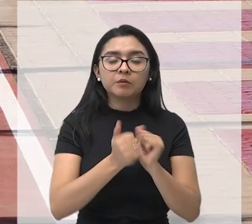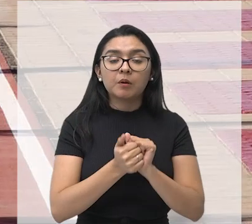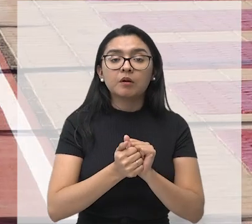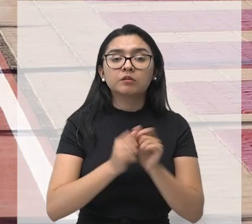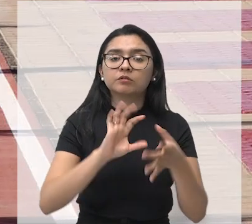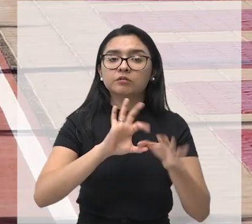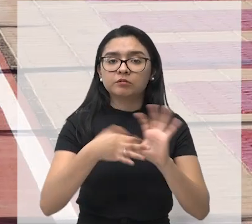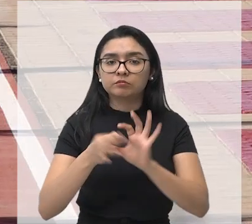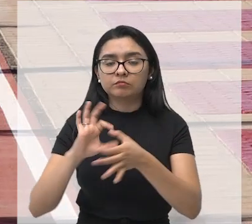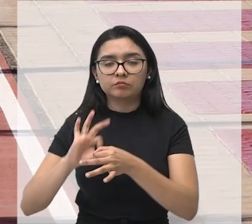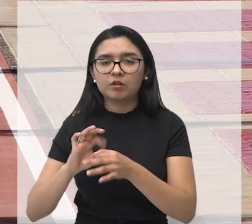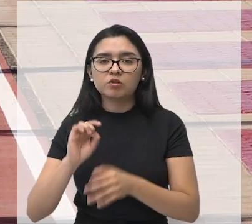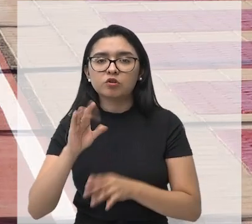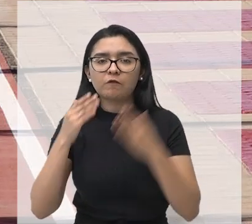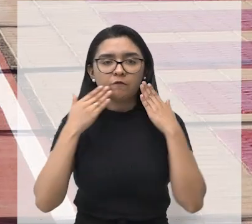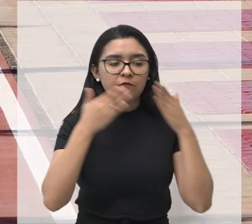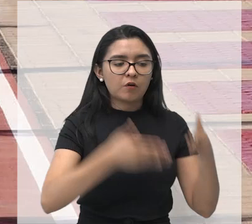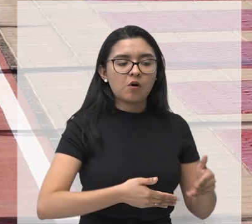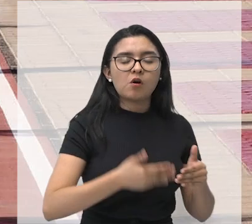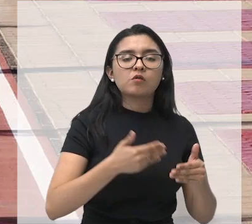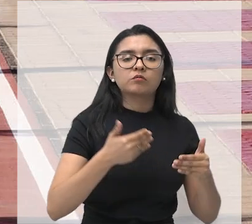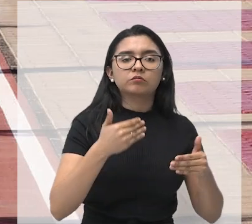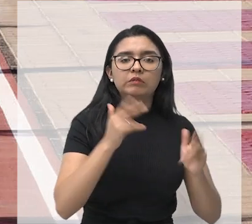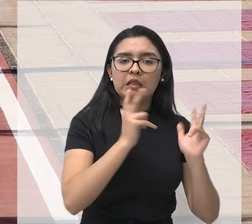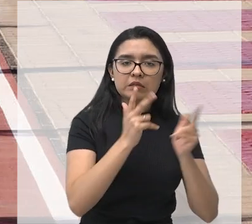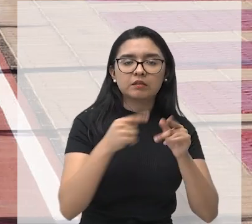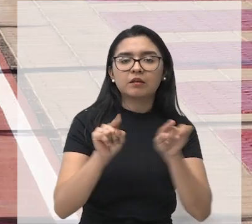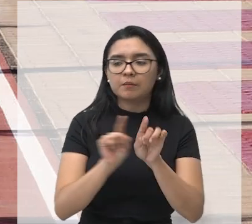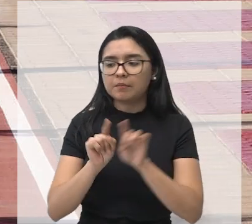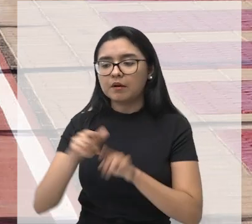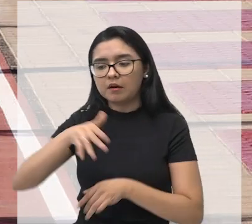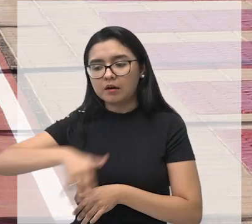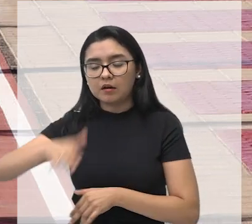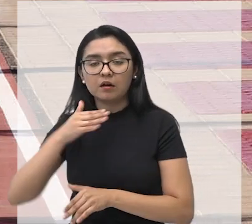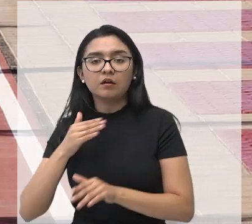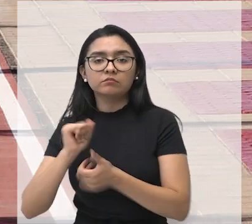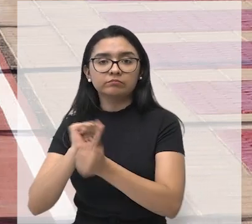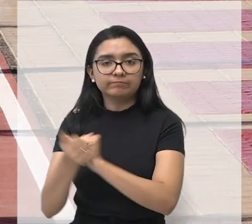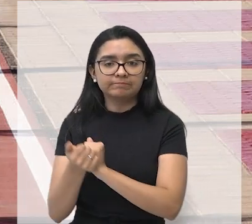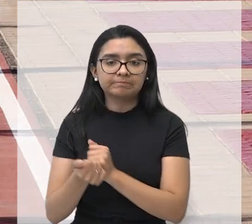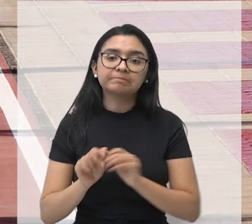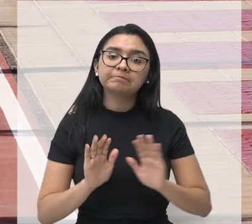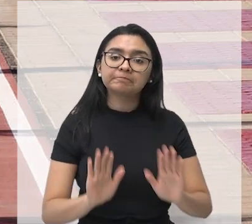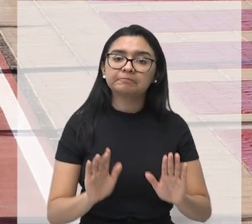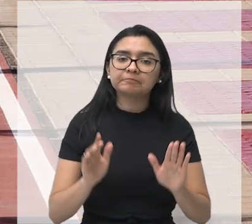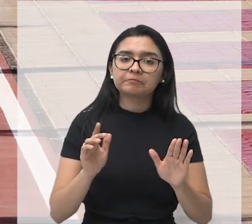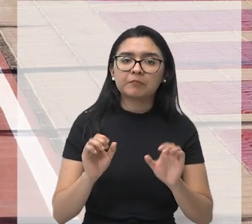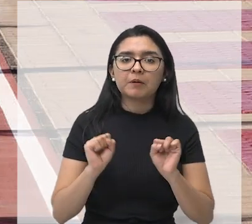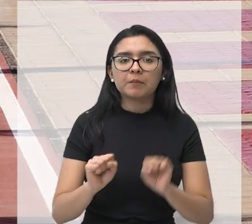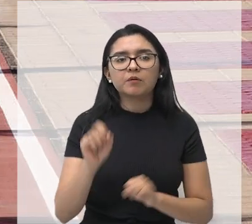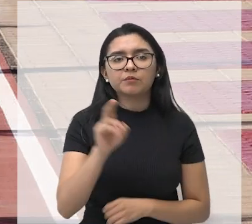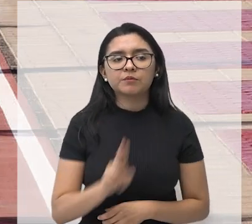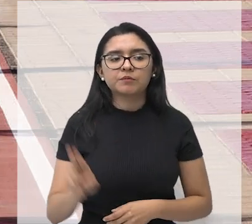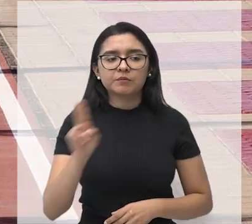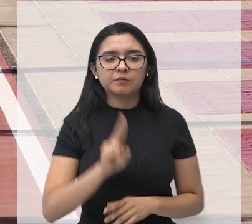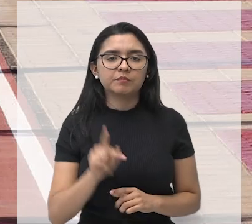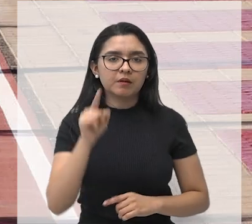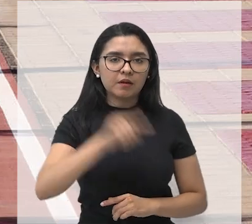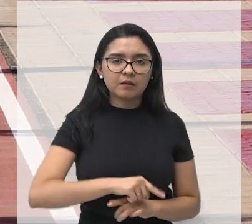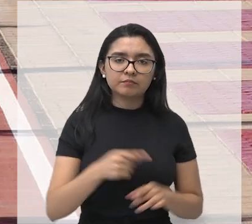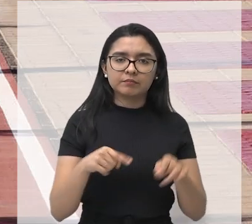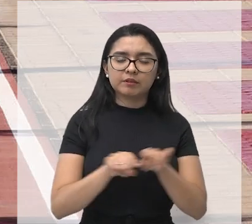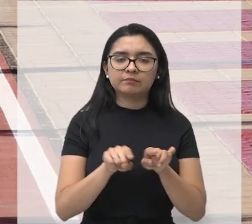não somente no lazer, mas no mundo esportivo também. Mas a bike pode ser utilizada como um meio